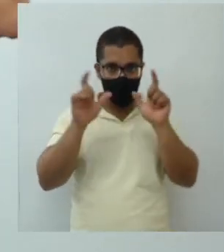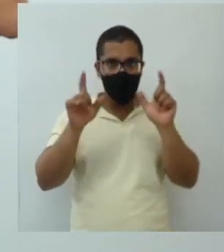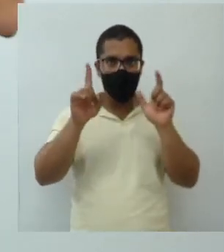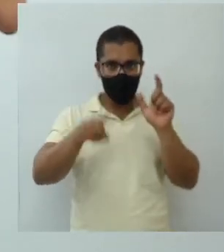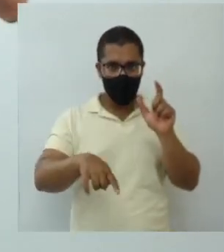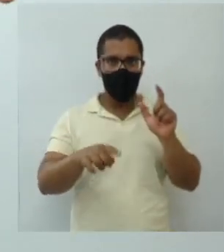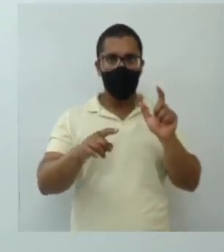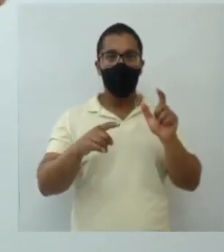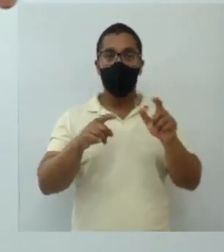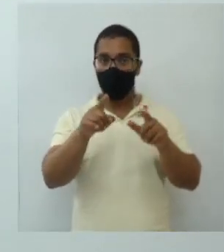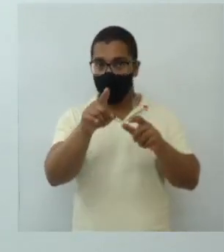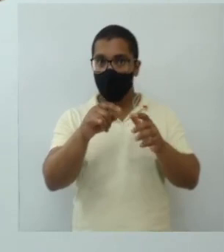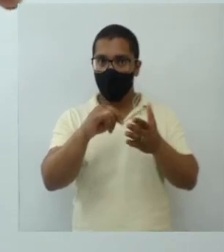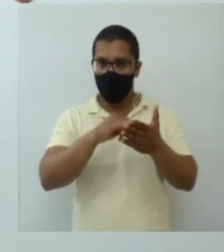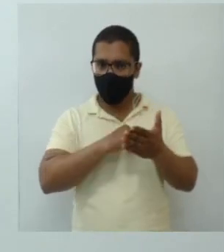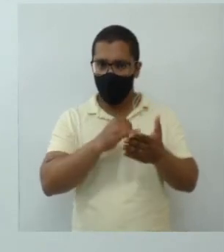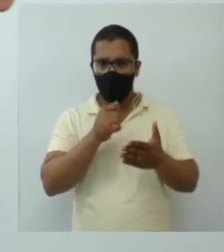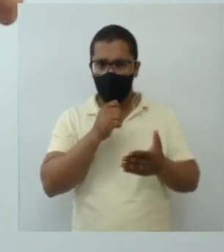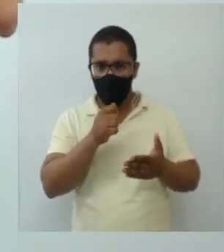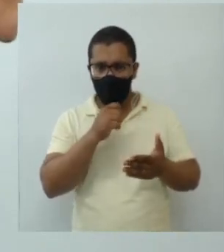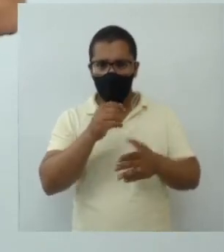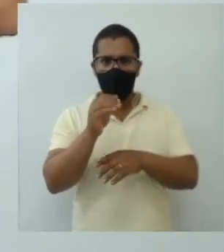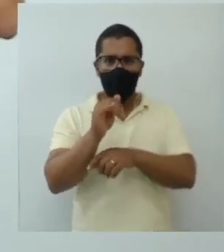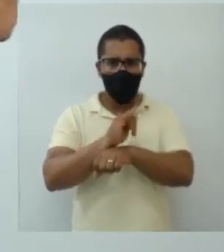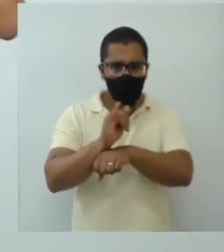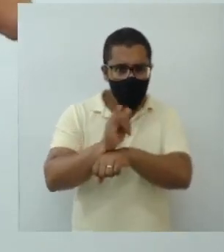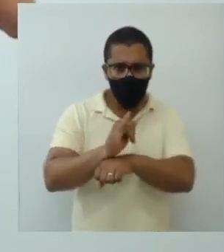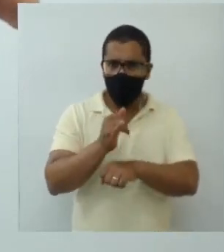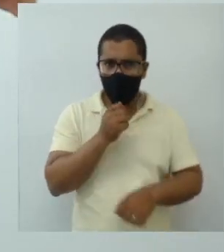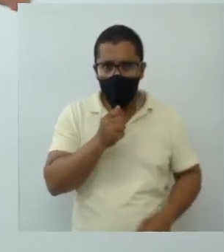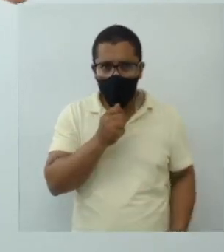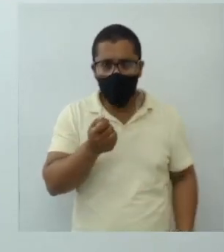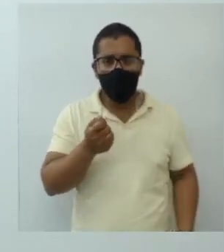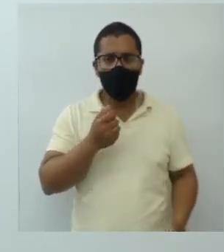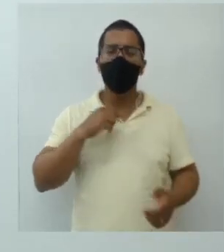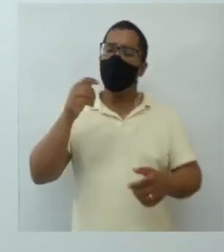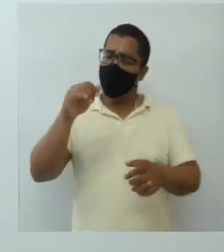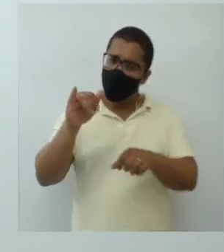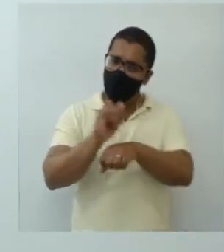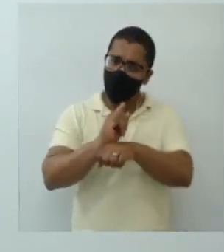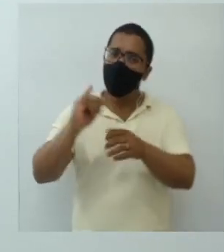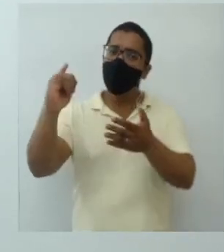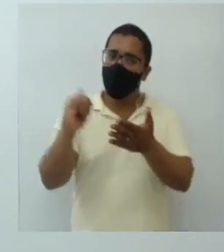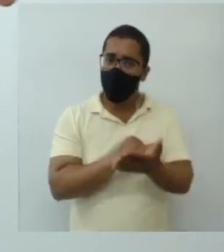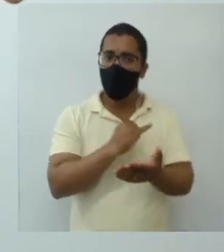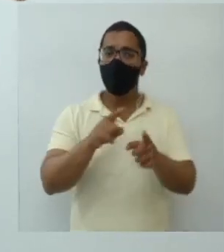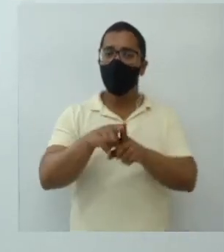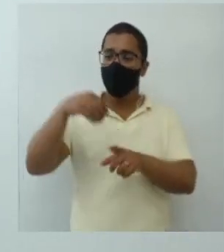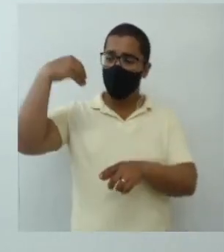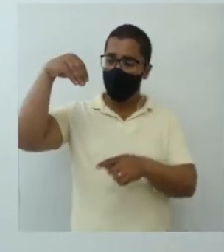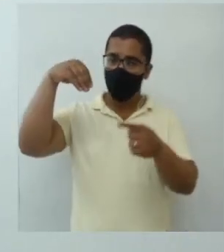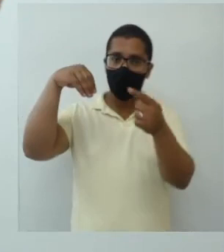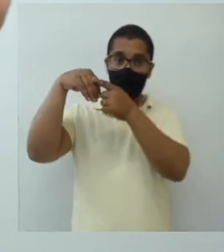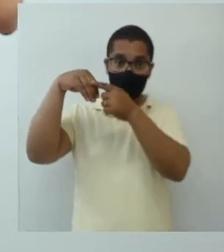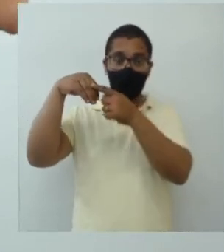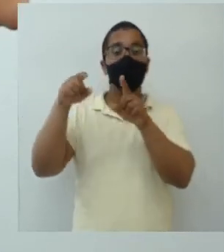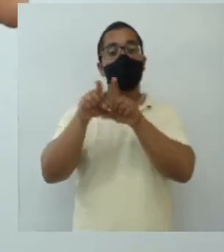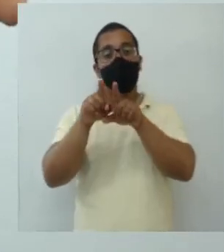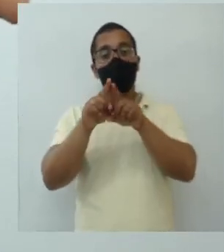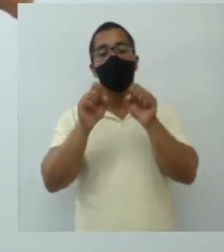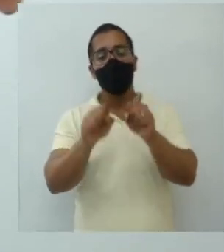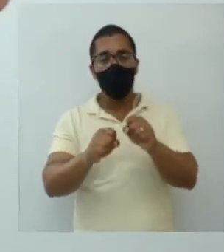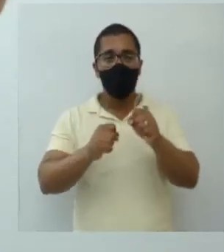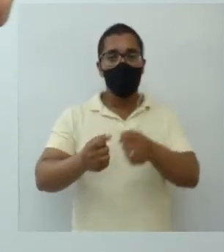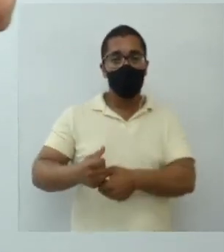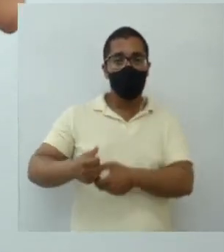em nosso canal, vai lá, se inscreve, ativa as notificações. Vocês também podem